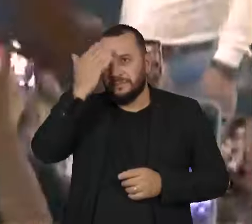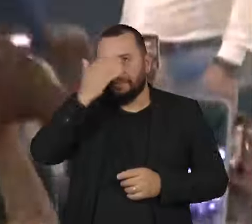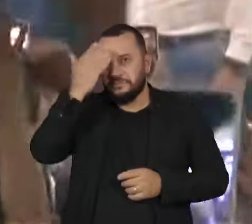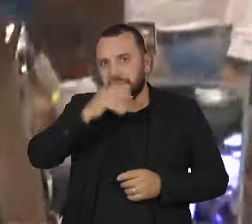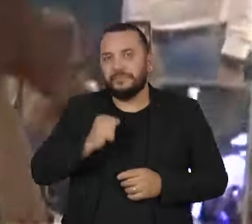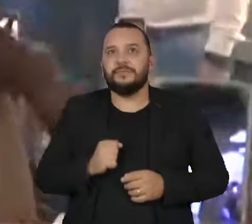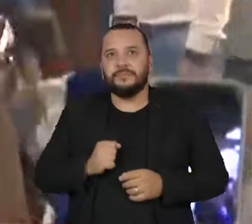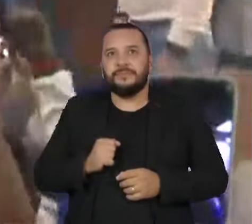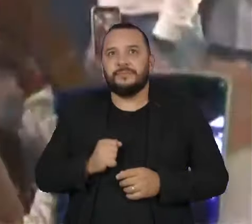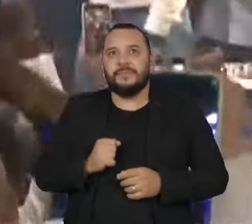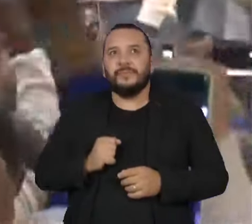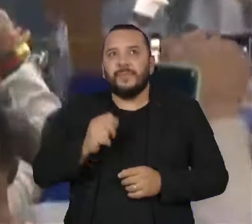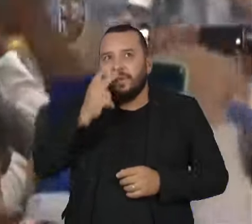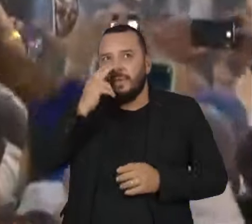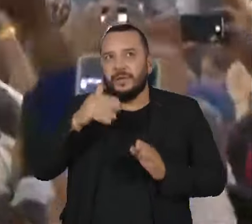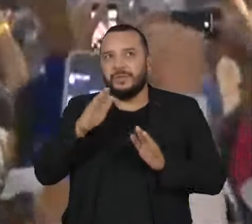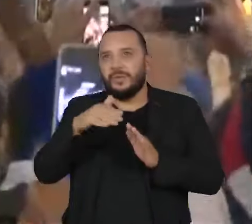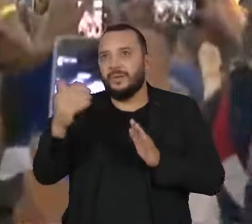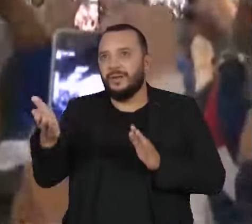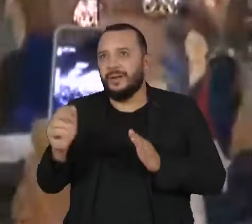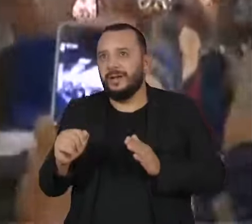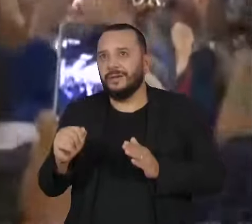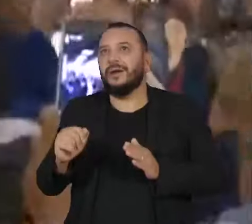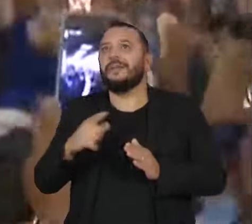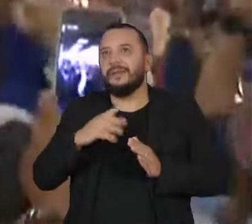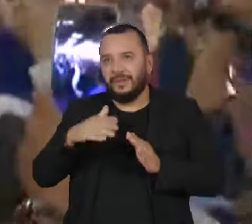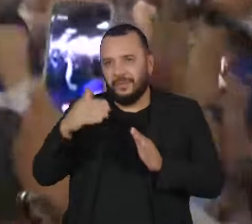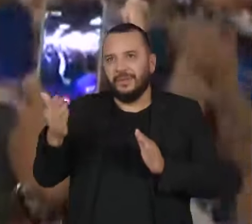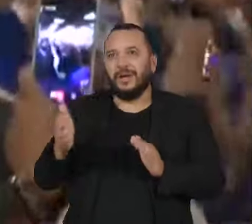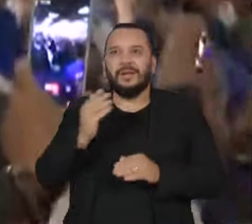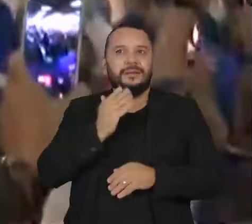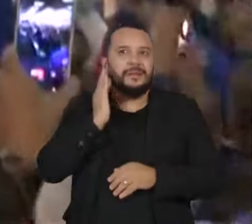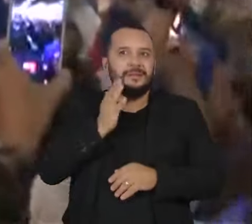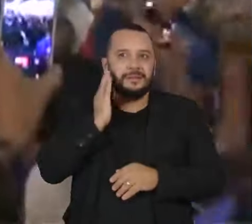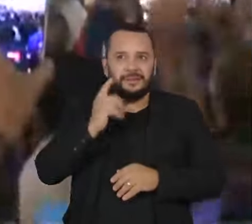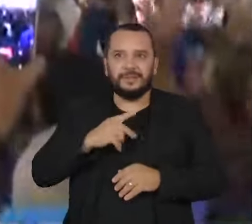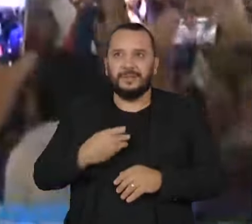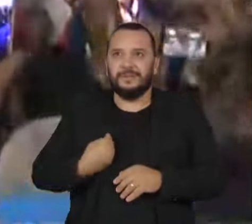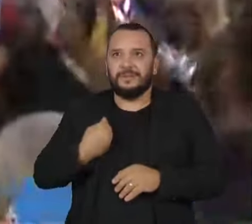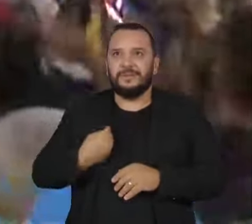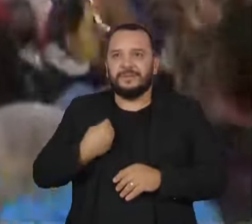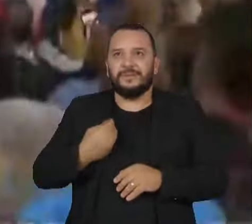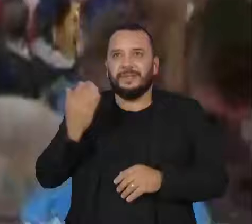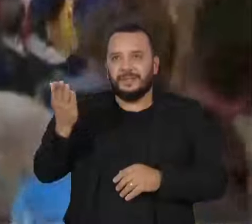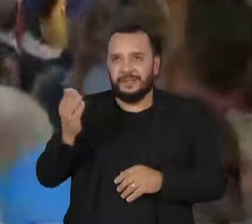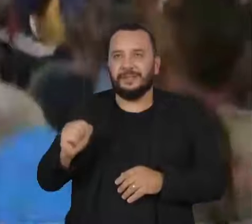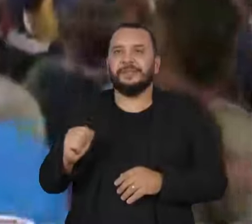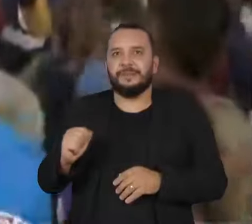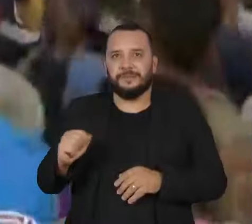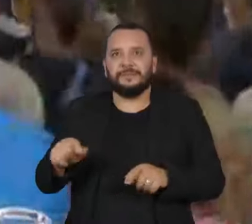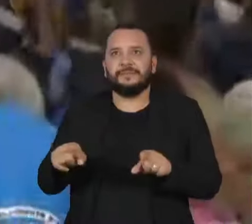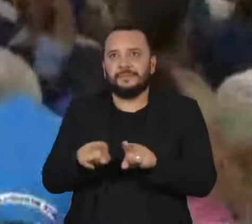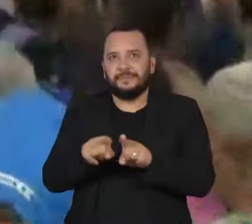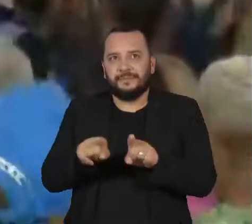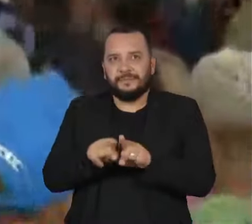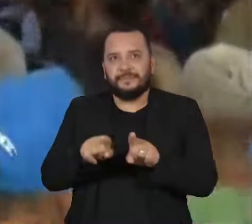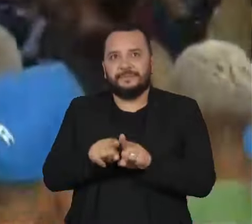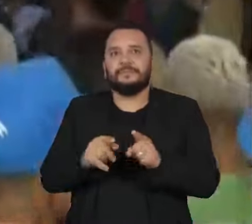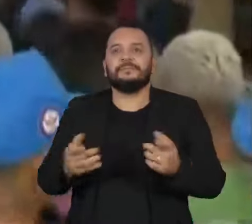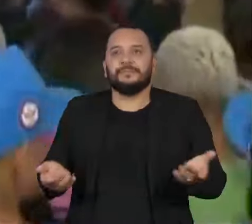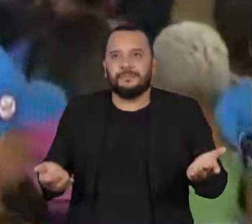que ele estava um pouco para o lado. Baleia Rossi ali atrás. Ali é o Tarcísio. Aonde? Naquele canto ali, abraçando. Ali